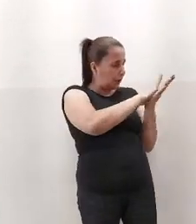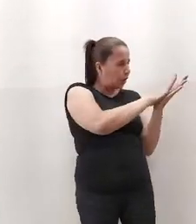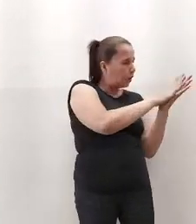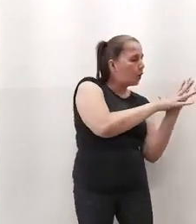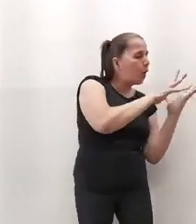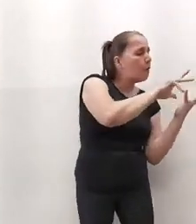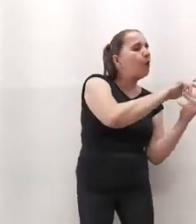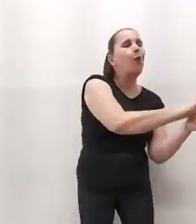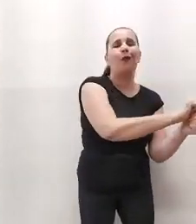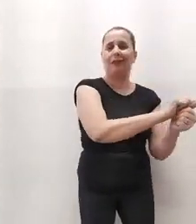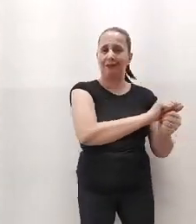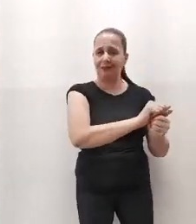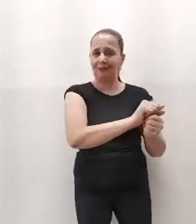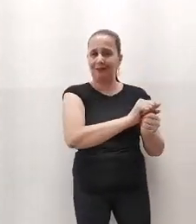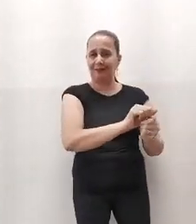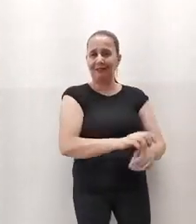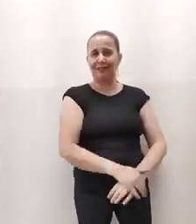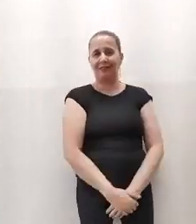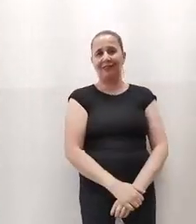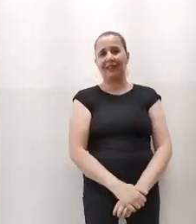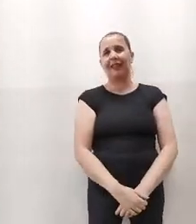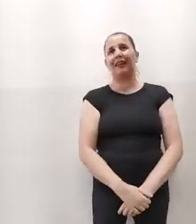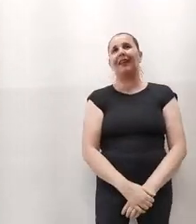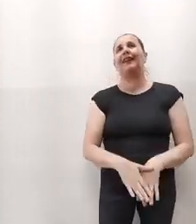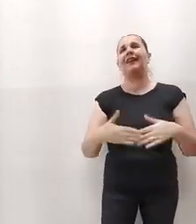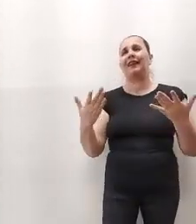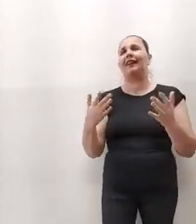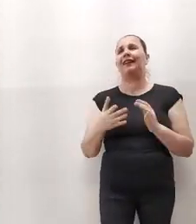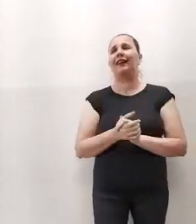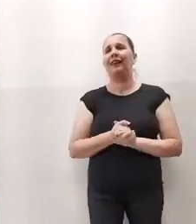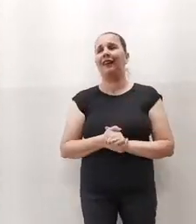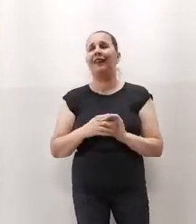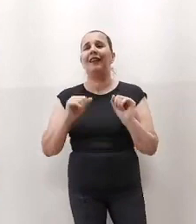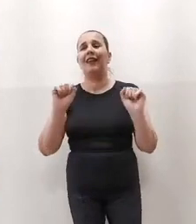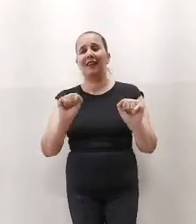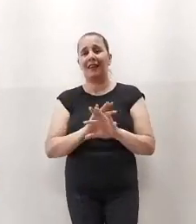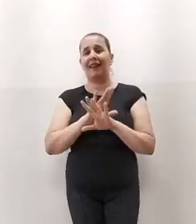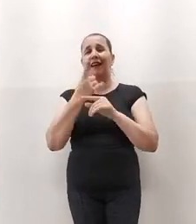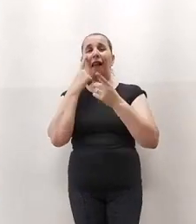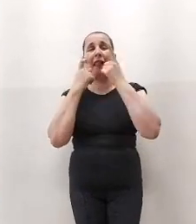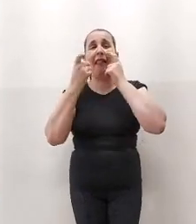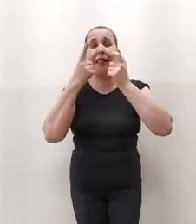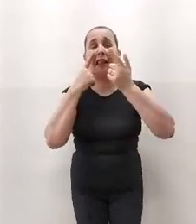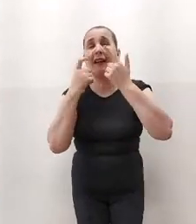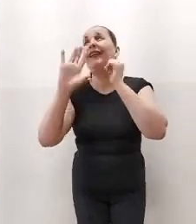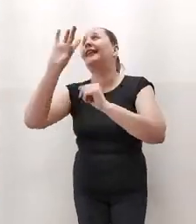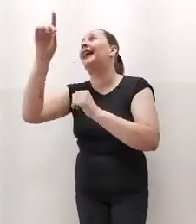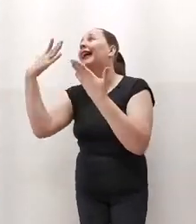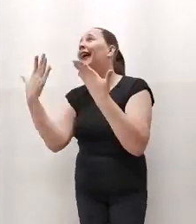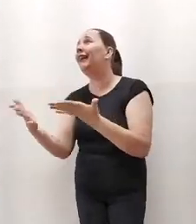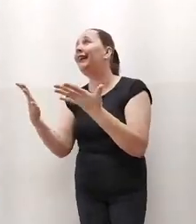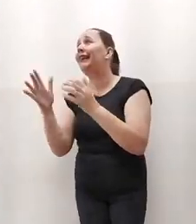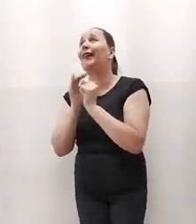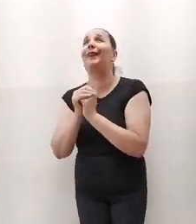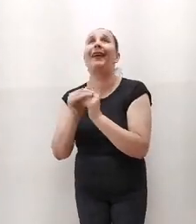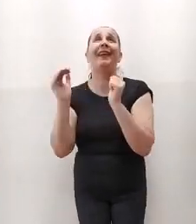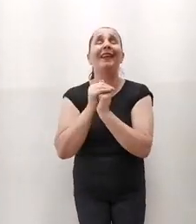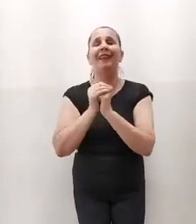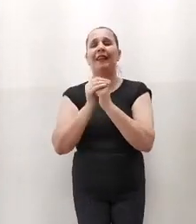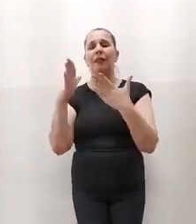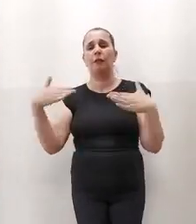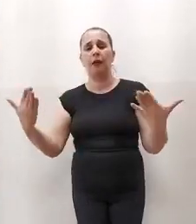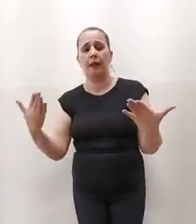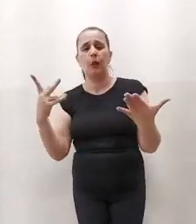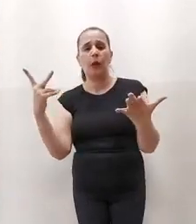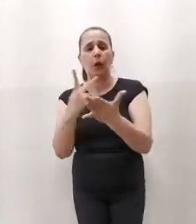tudo! E aí você fala isso, glória, né? Glória em choro, em lágrimas, e fala: Deus, amém, amém! Mas